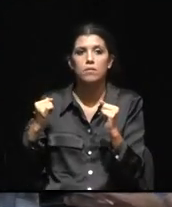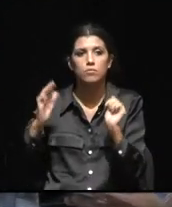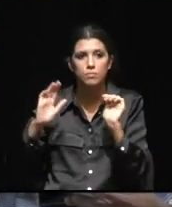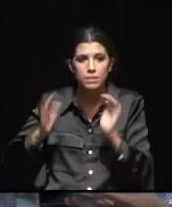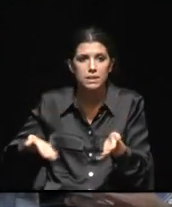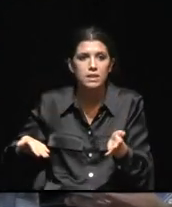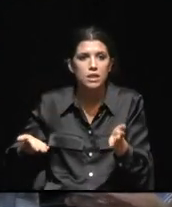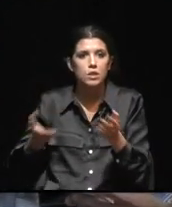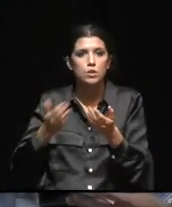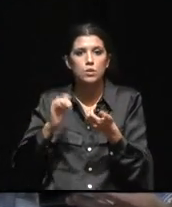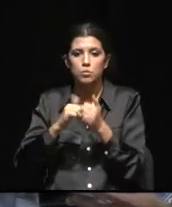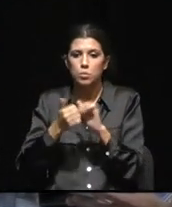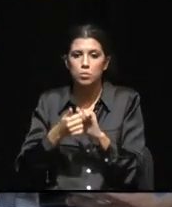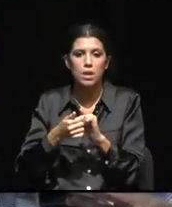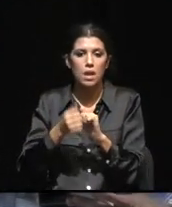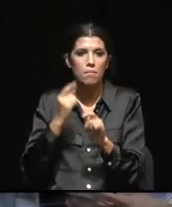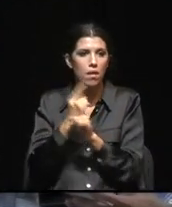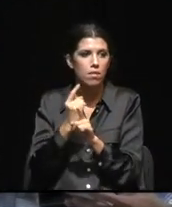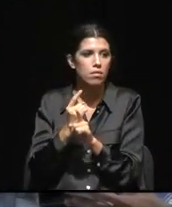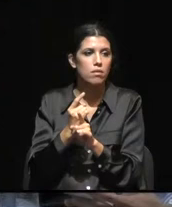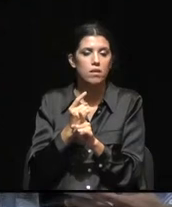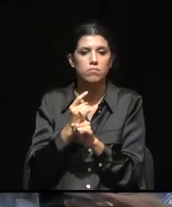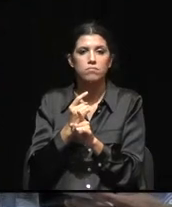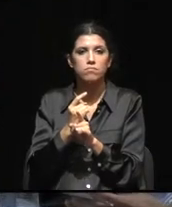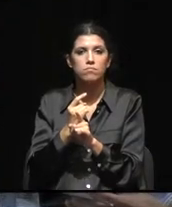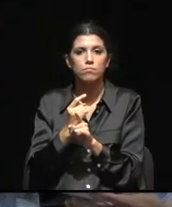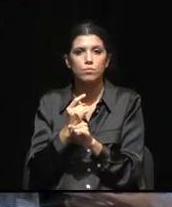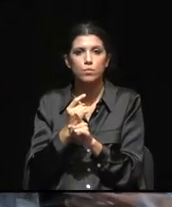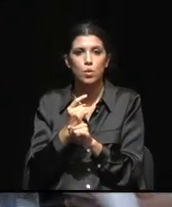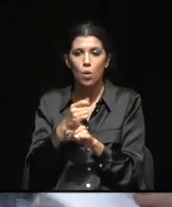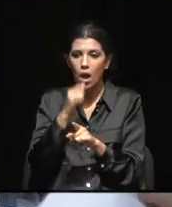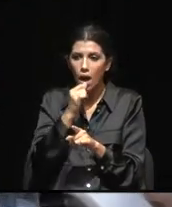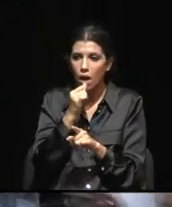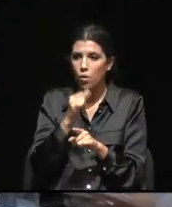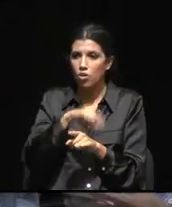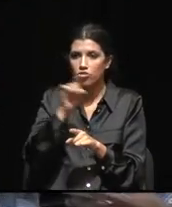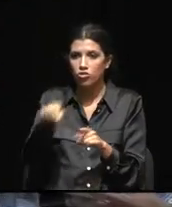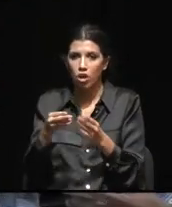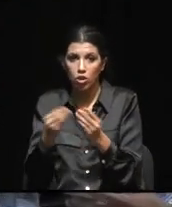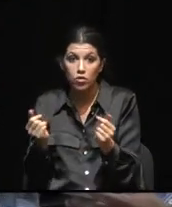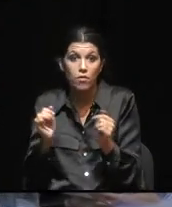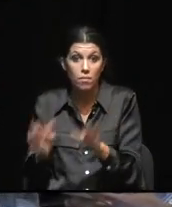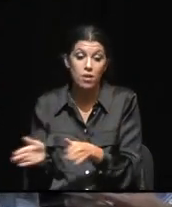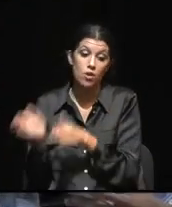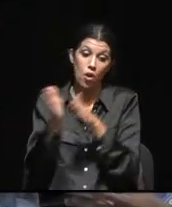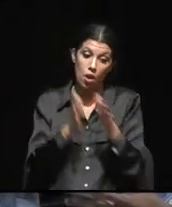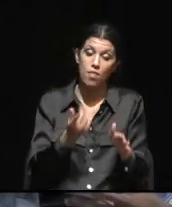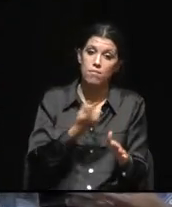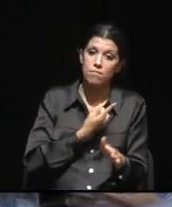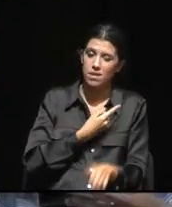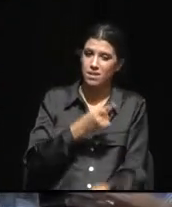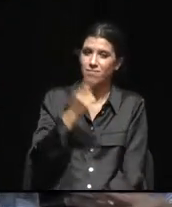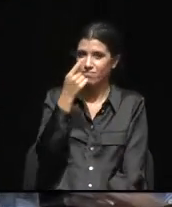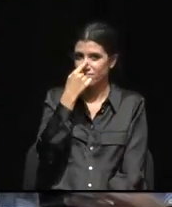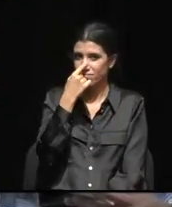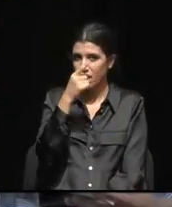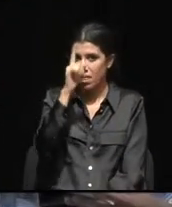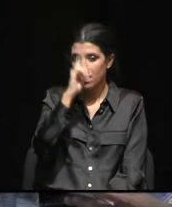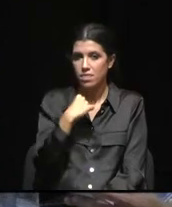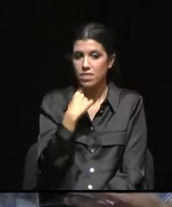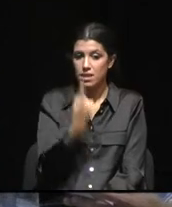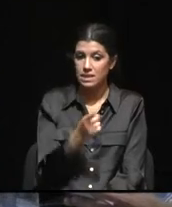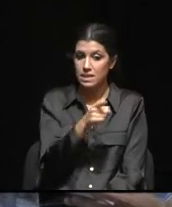que se resolva definitivamente esta questão relacionada com os elementos de água eh no entanto não podíamos deixar de